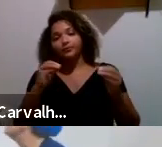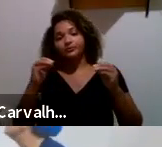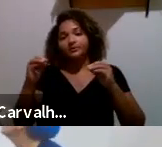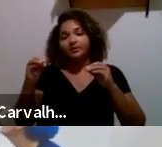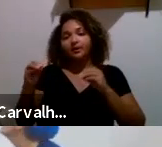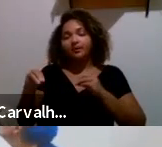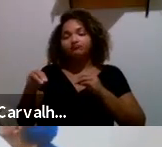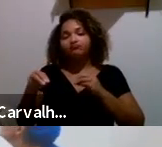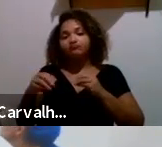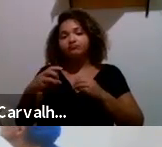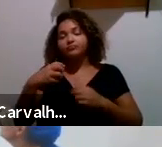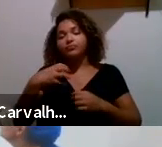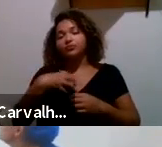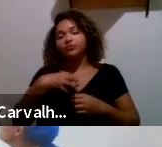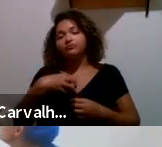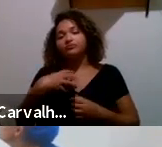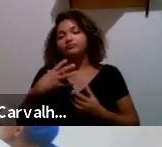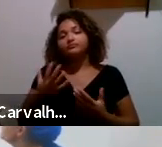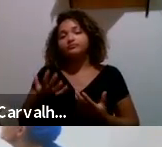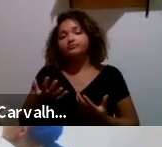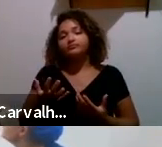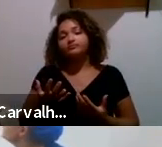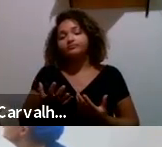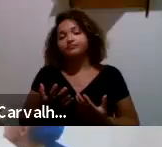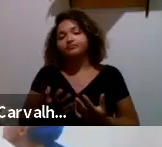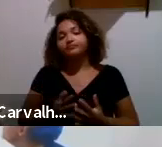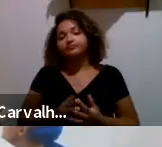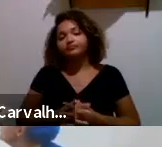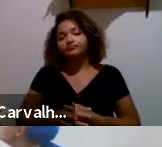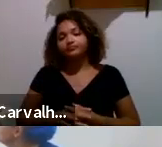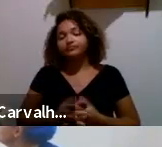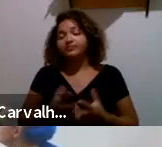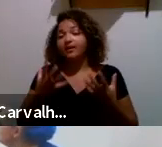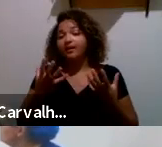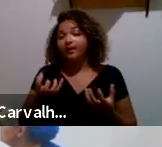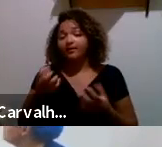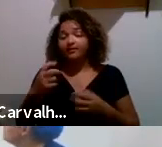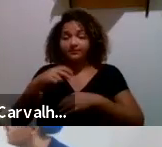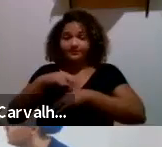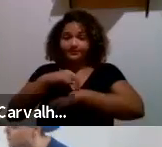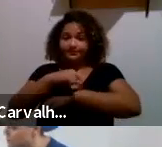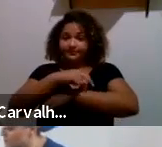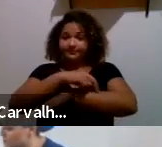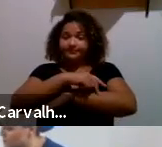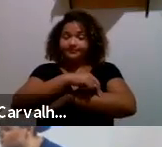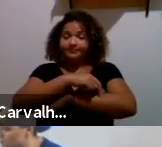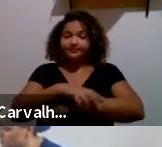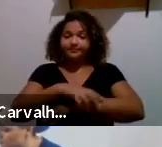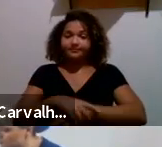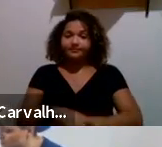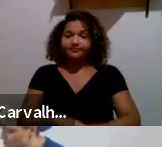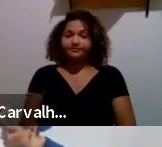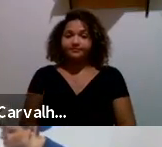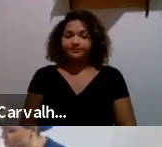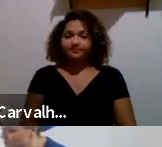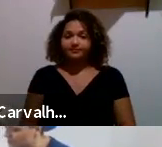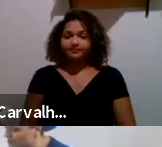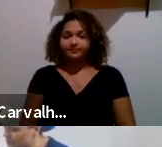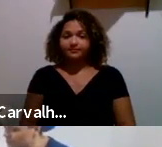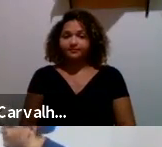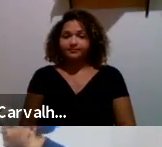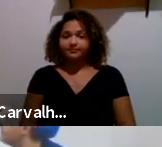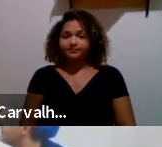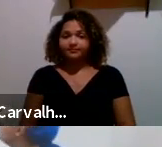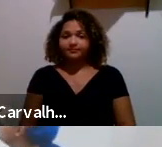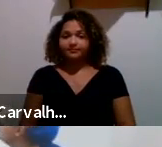você. Quer mudar um pouquinho? Então tá bom. Espera um pouquinho que a gente vai te ajudar a mudar de posição. A equipe do bebê